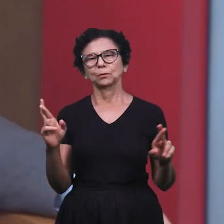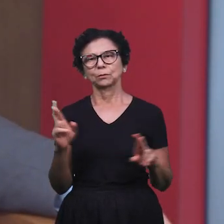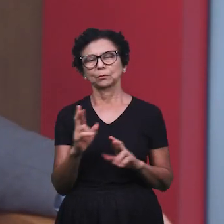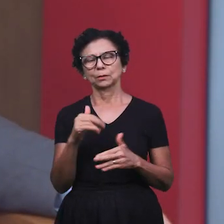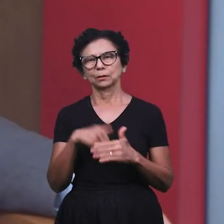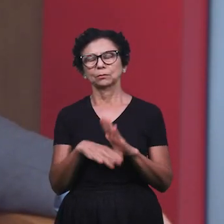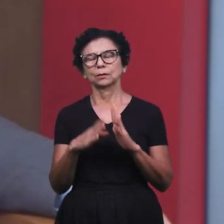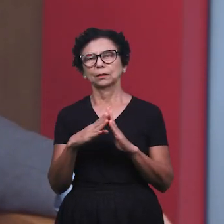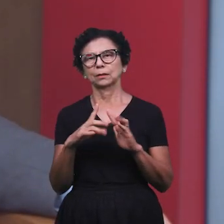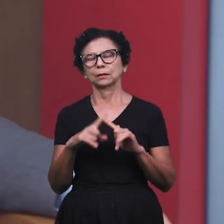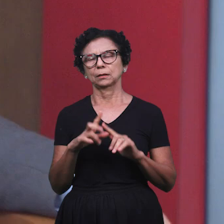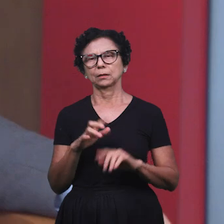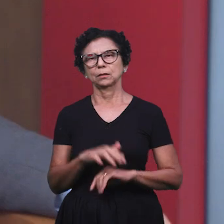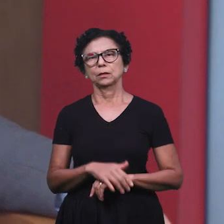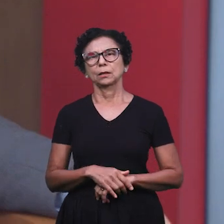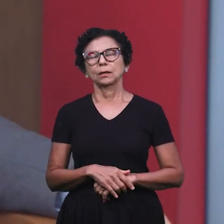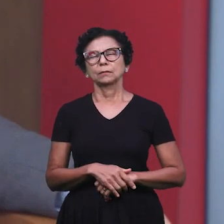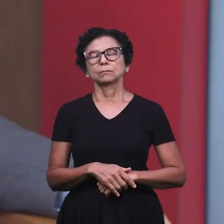dentro da igreja.